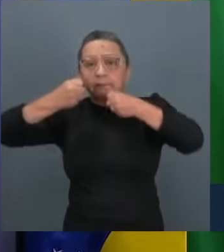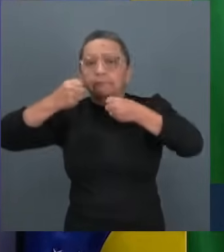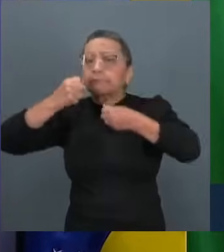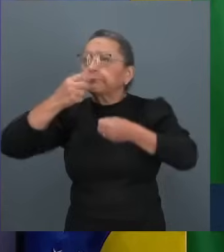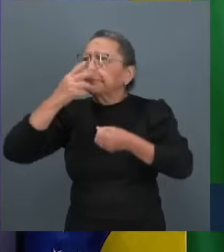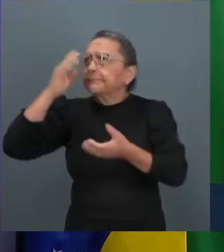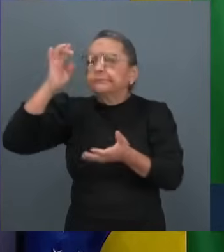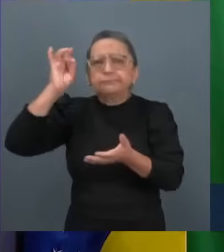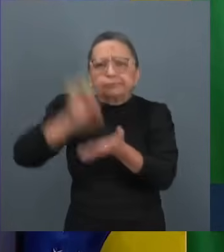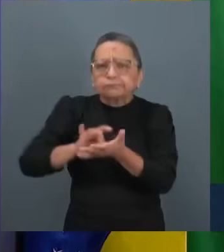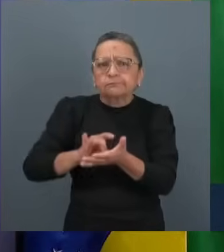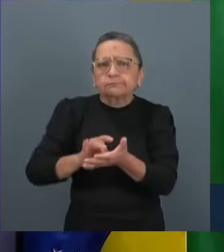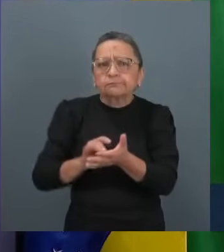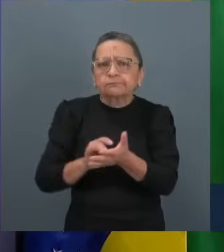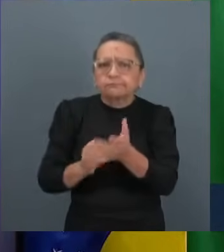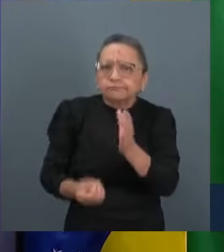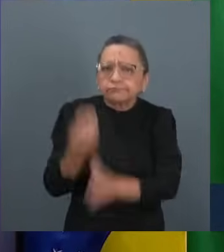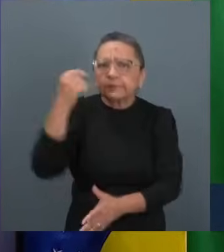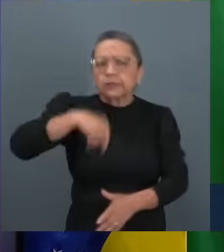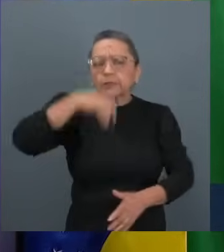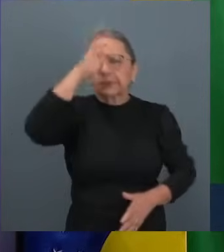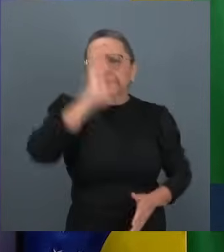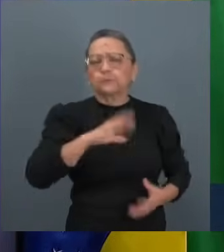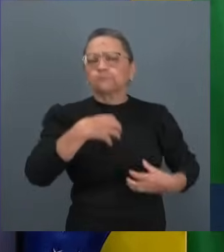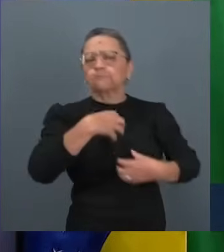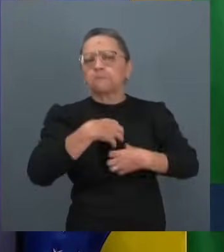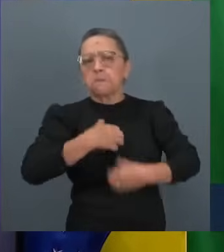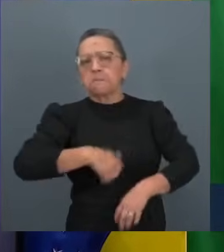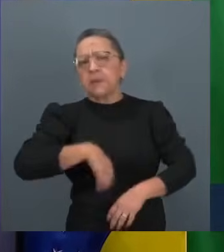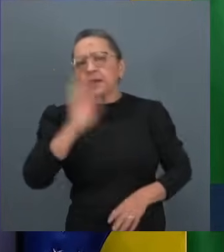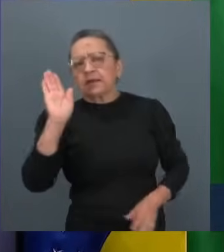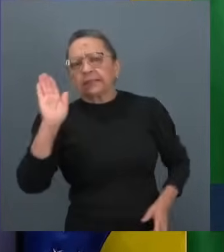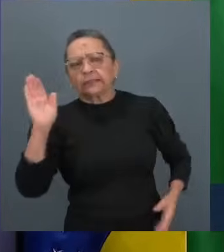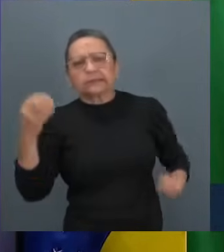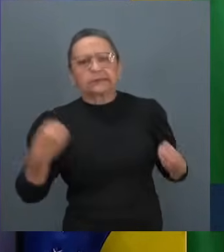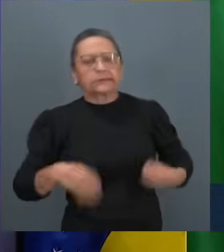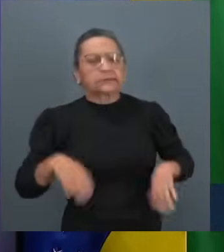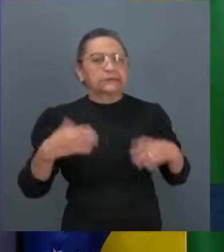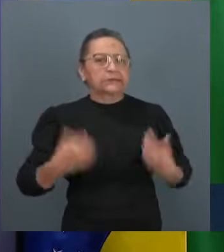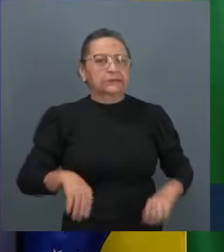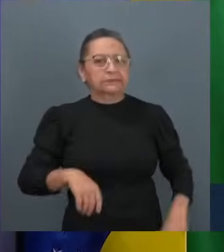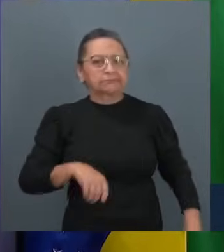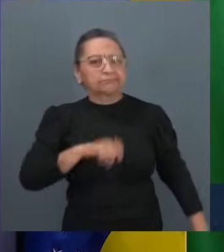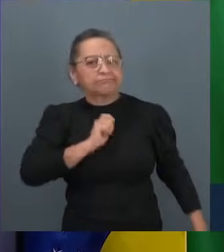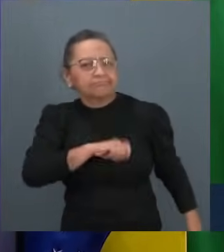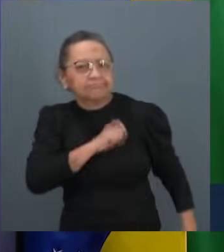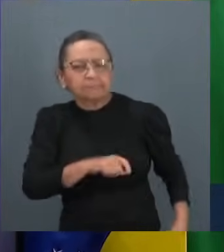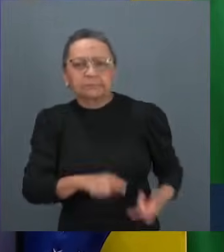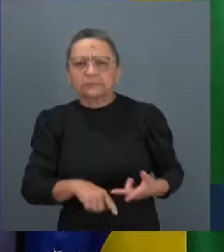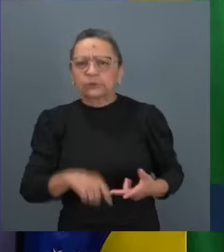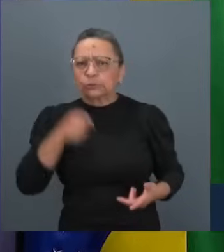instituída no Brasil da forma mais sádica,